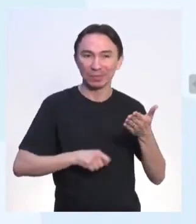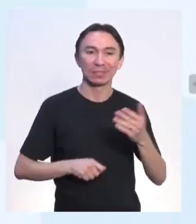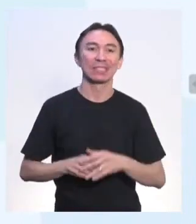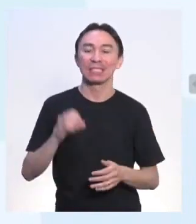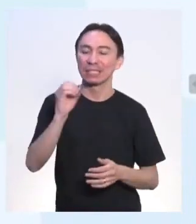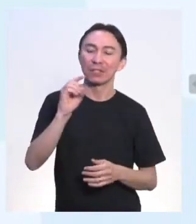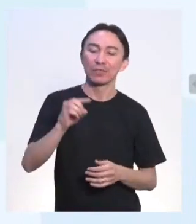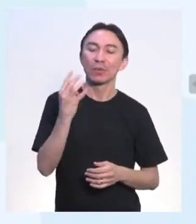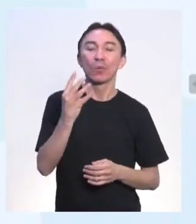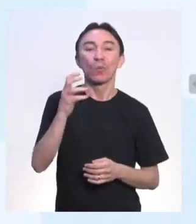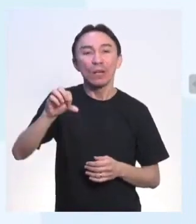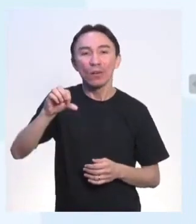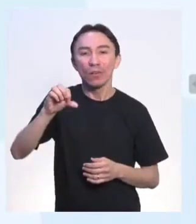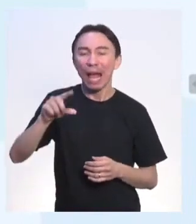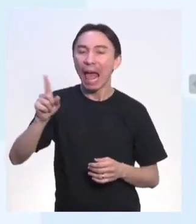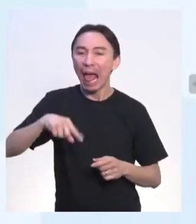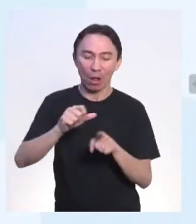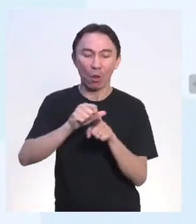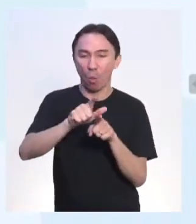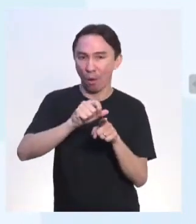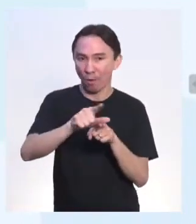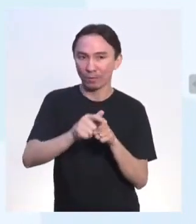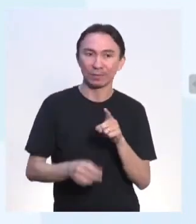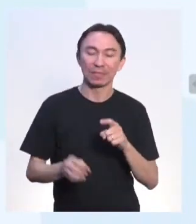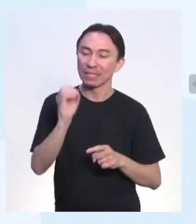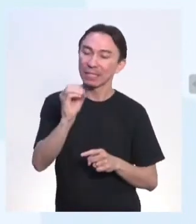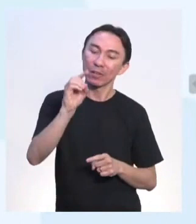0,49 gasta com aluguel.